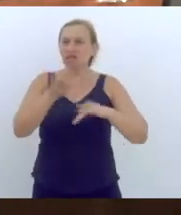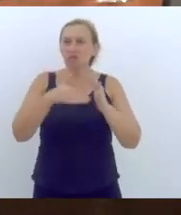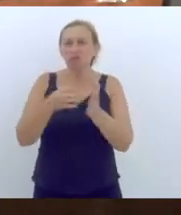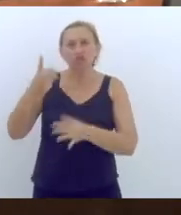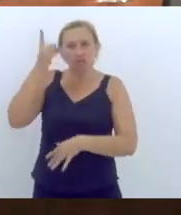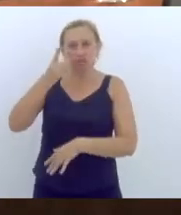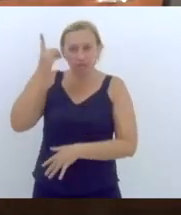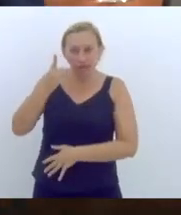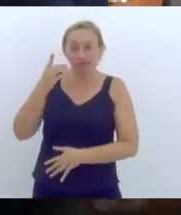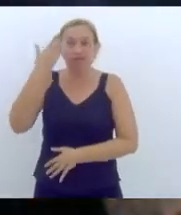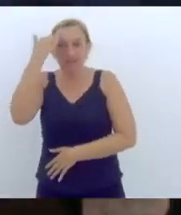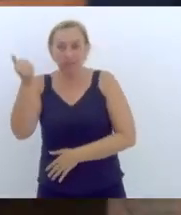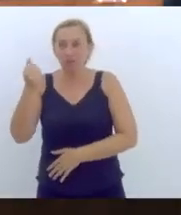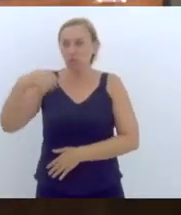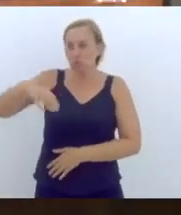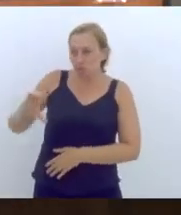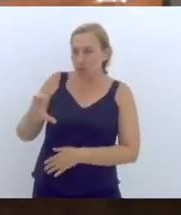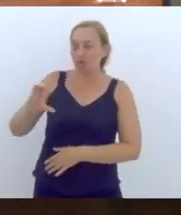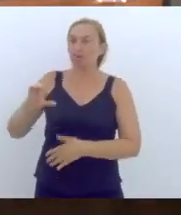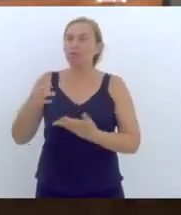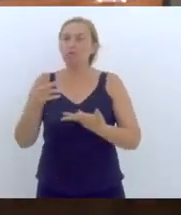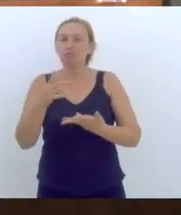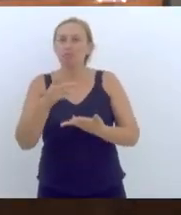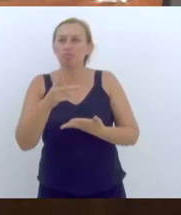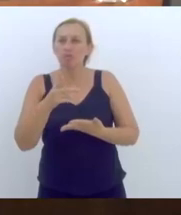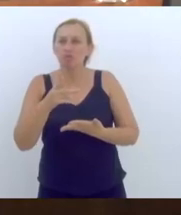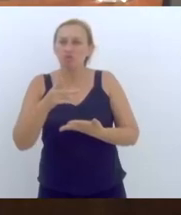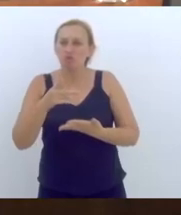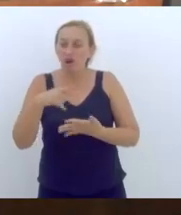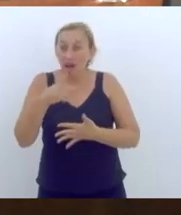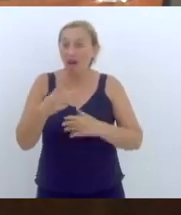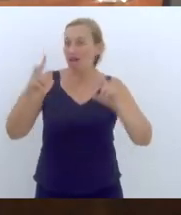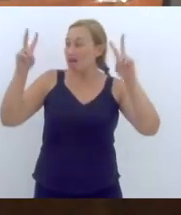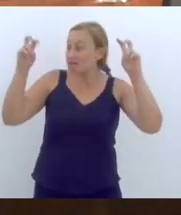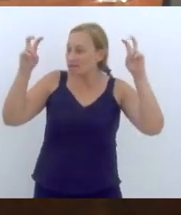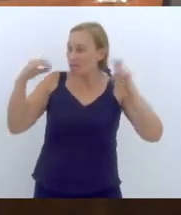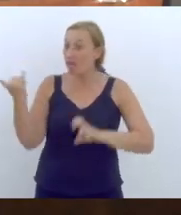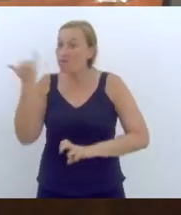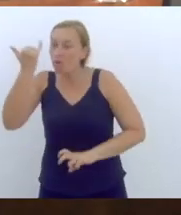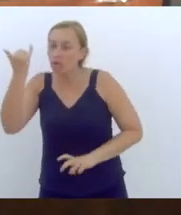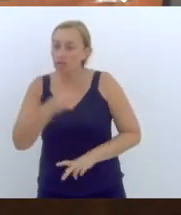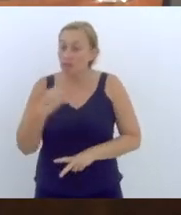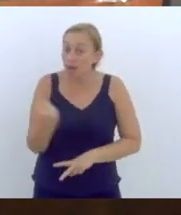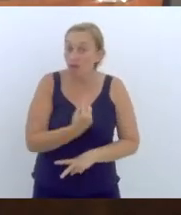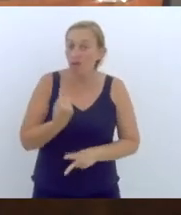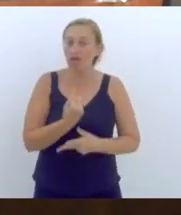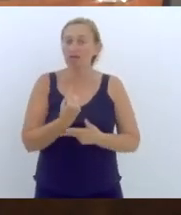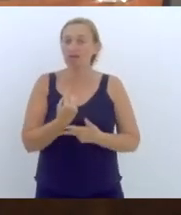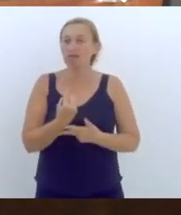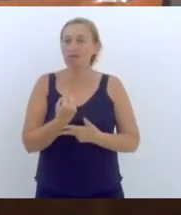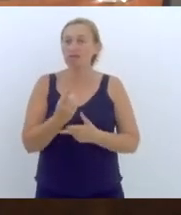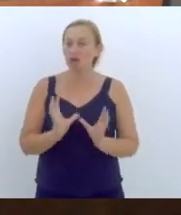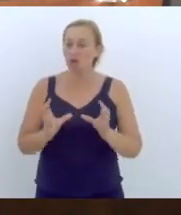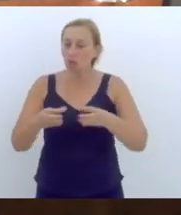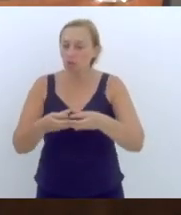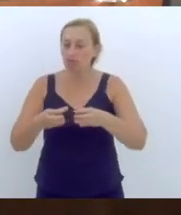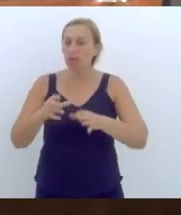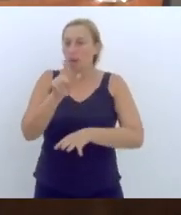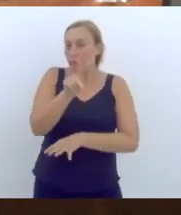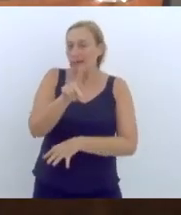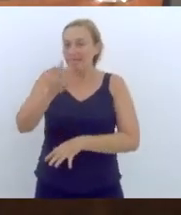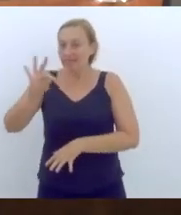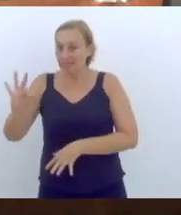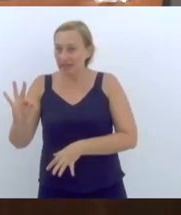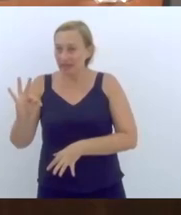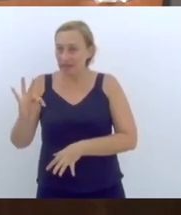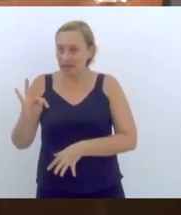sabendo do Mink por trazer esse tema tão importante para a gente, né? A bancada do PT foi